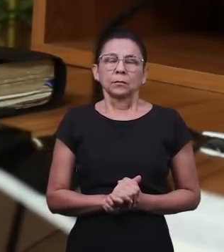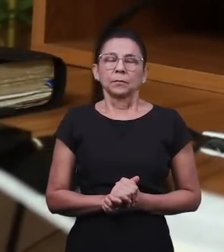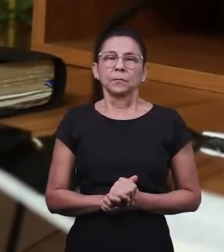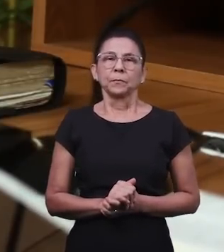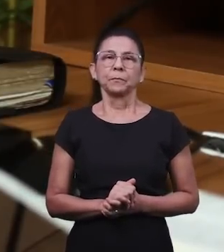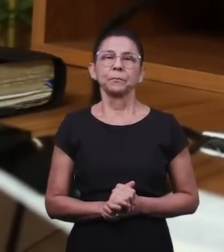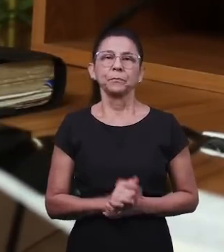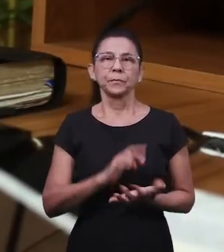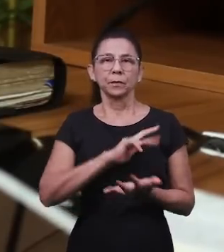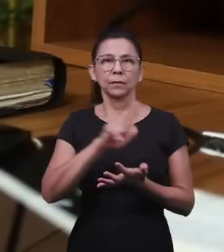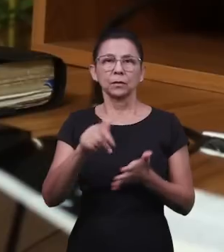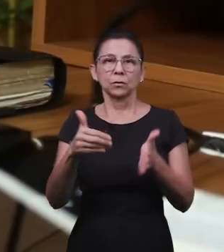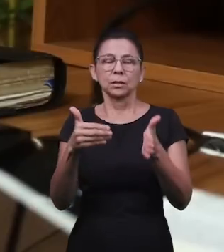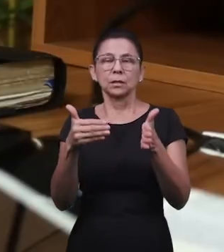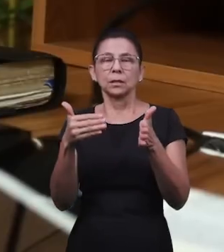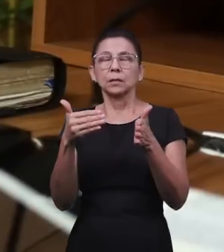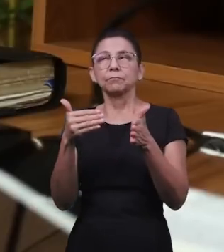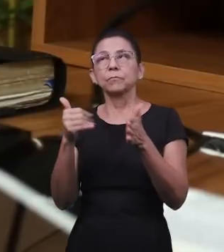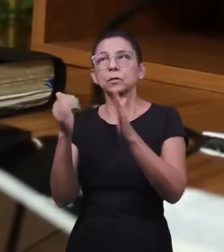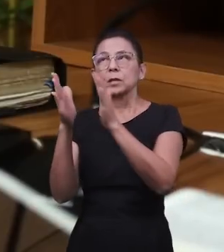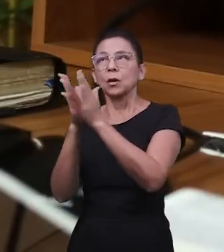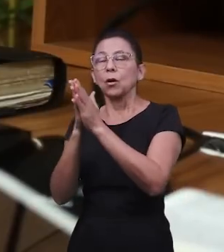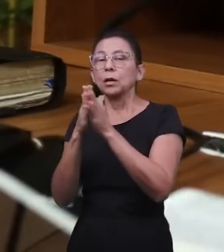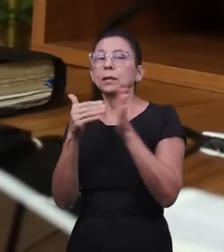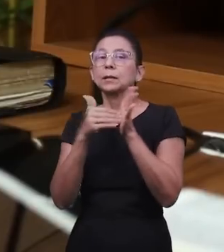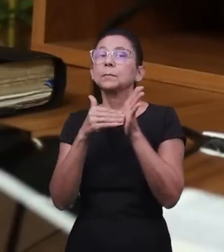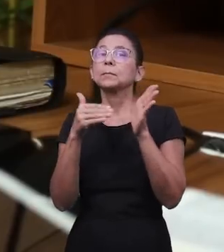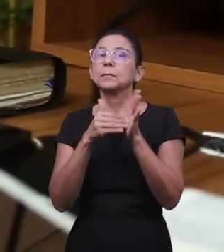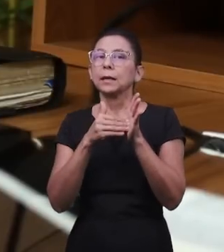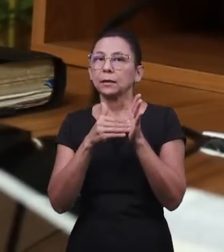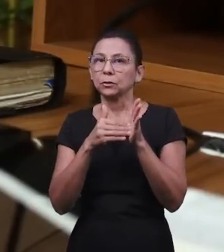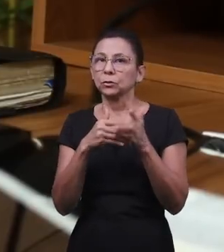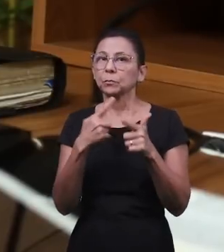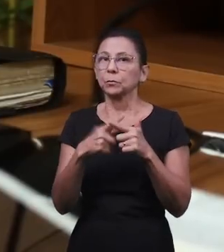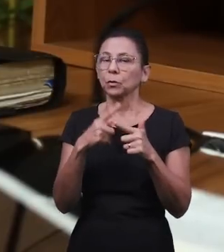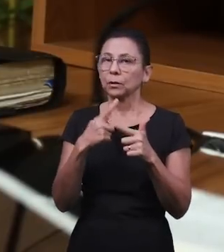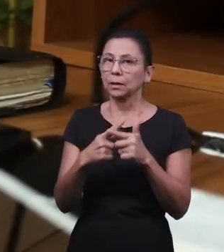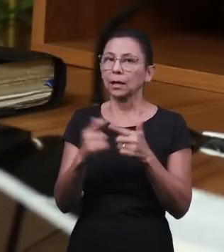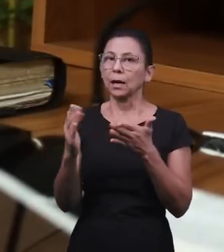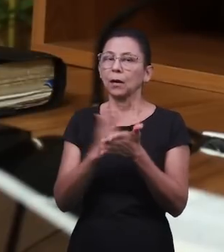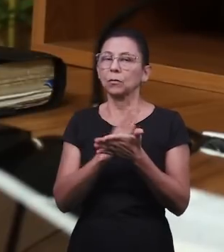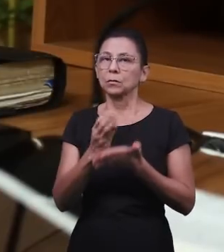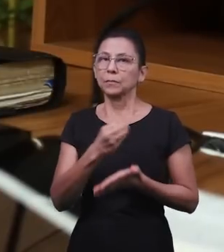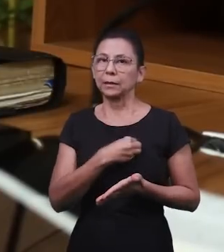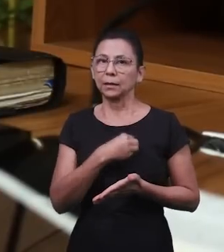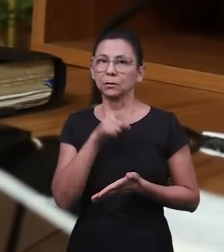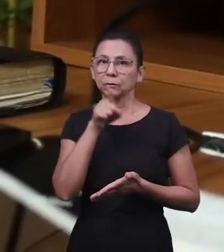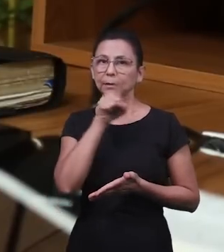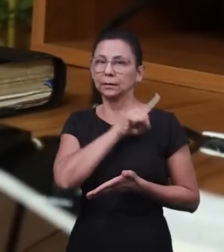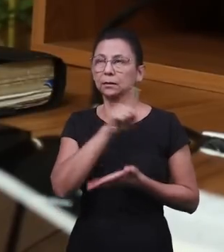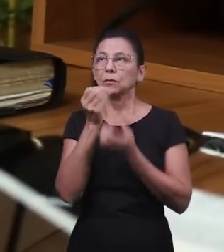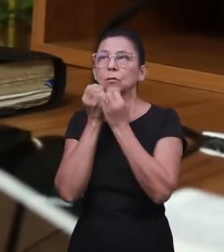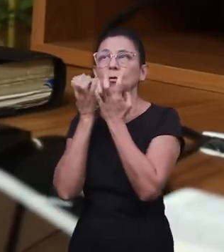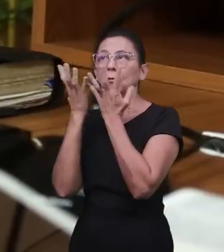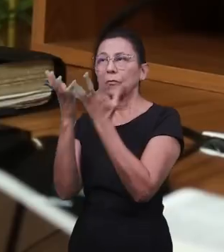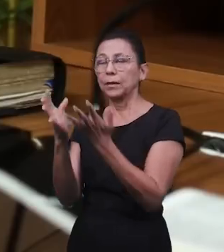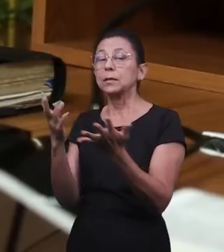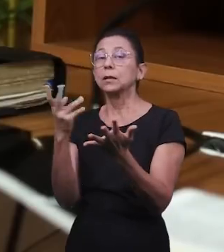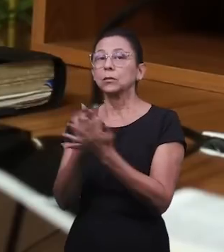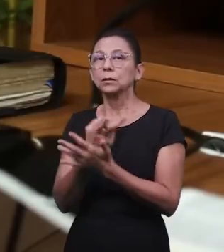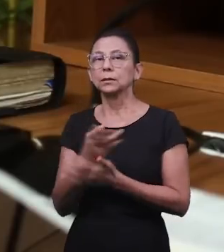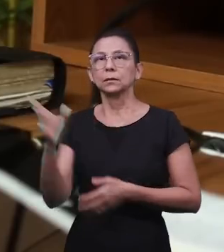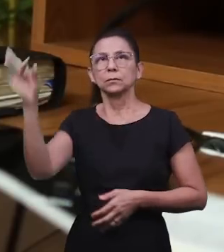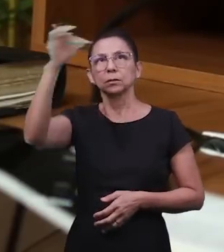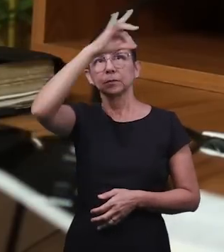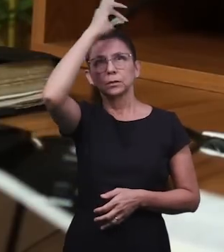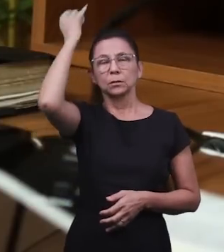impedimentos. E às vezes existem pecados não confessados. O Espírito Santo, como é que acontece? O Espírito Santo